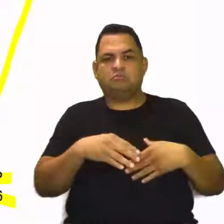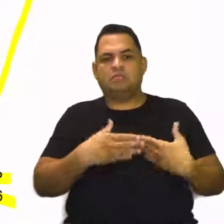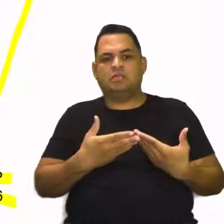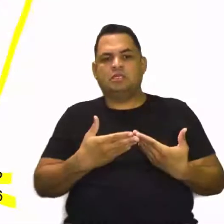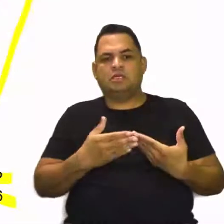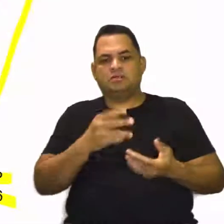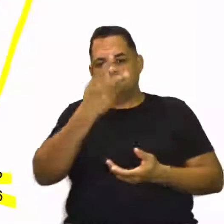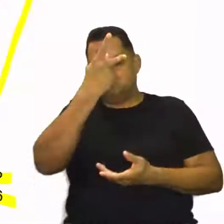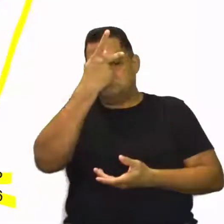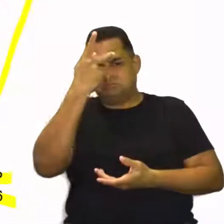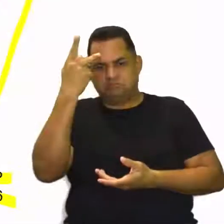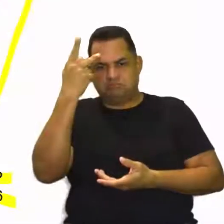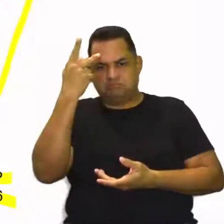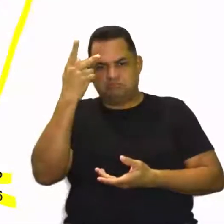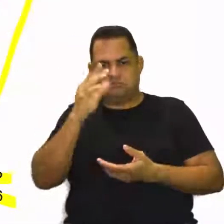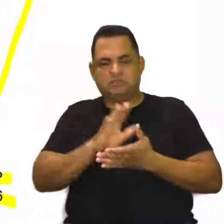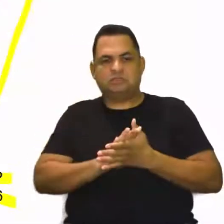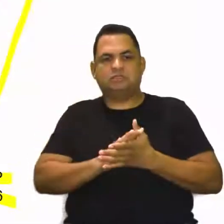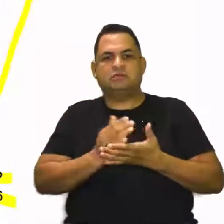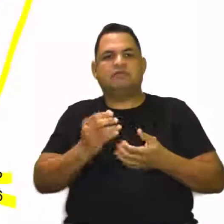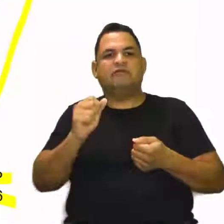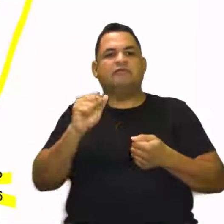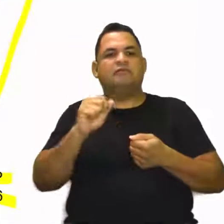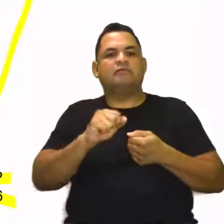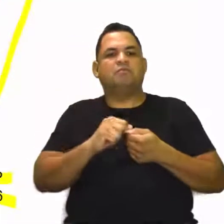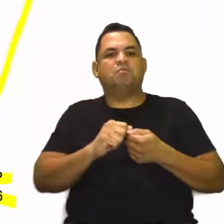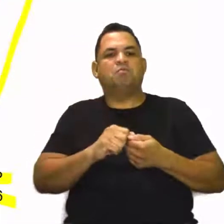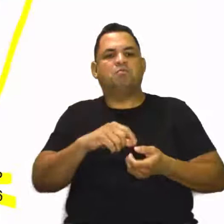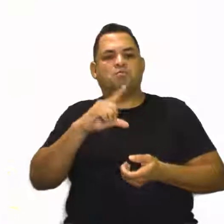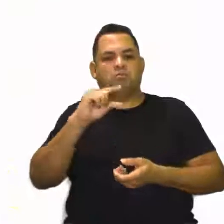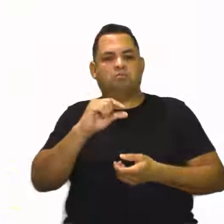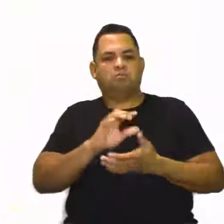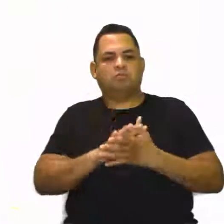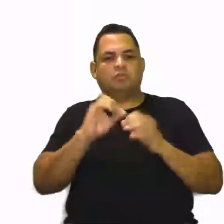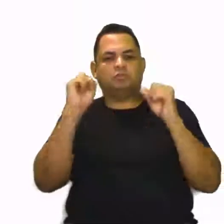que as pessoas estão inativas fisicamente.